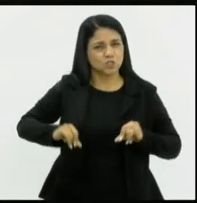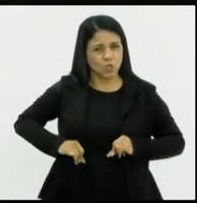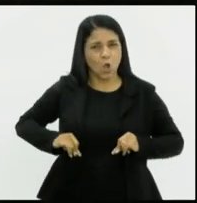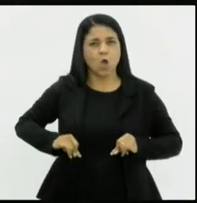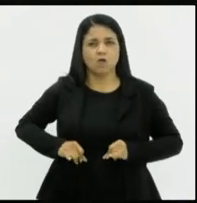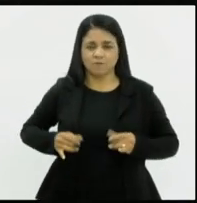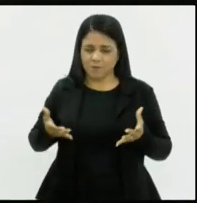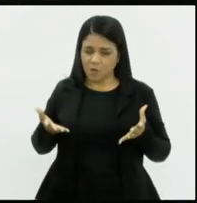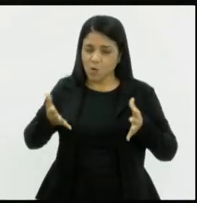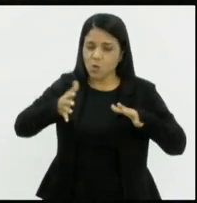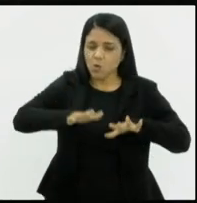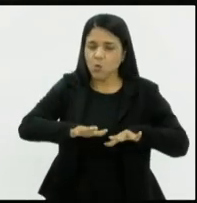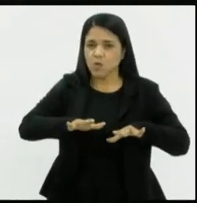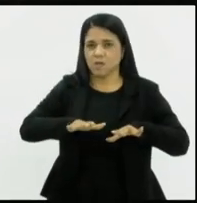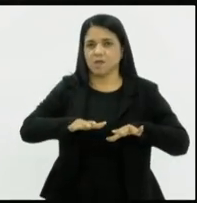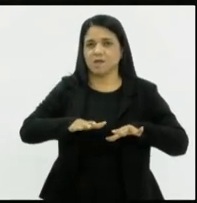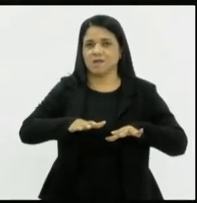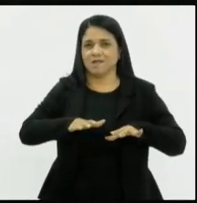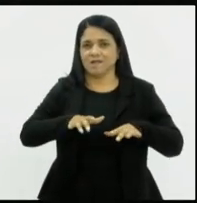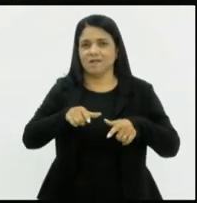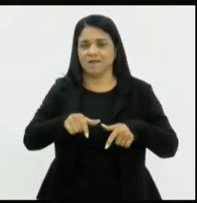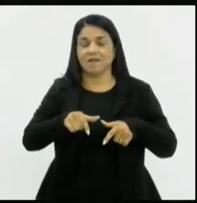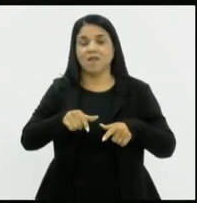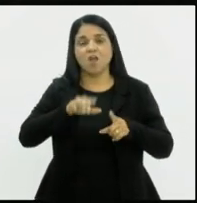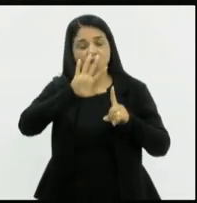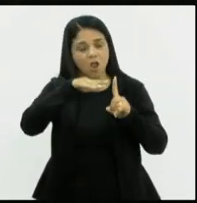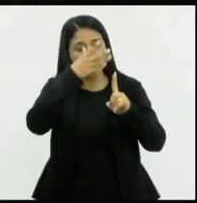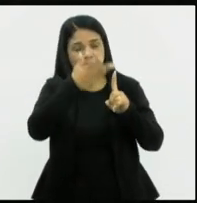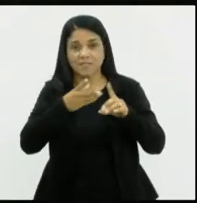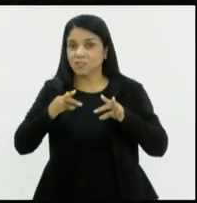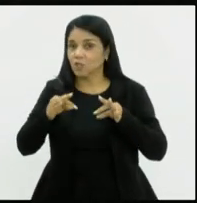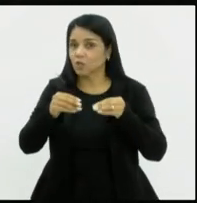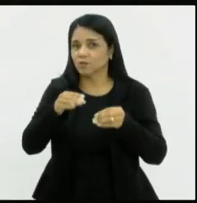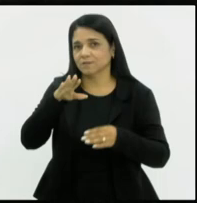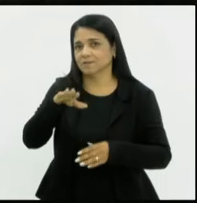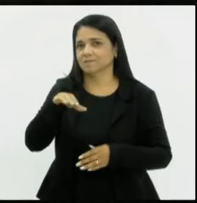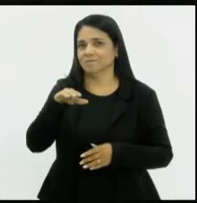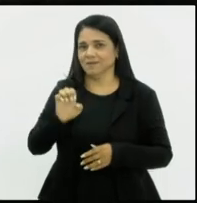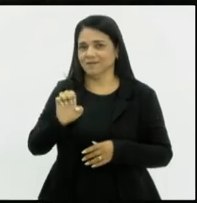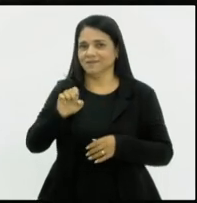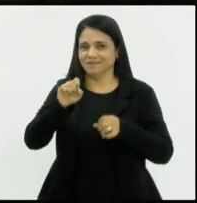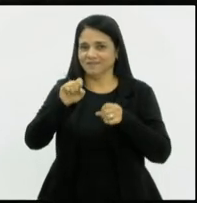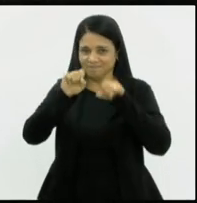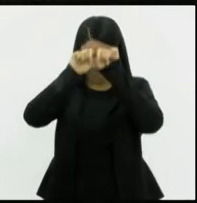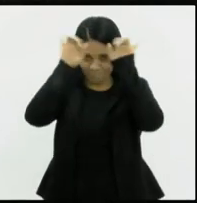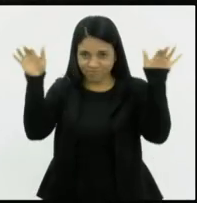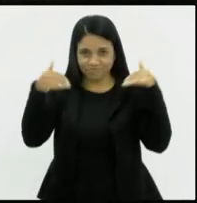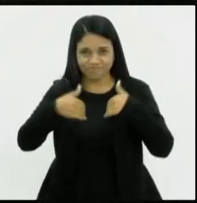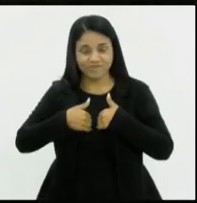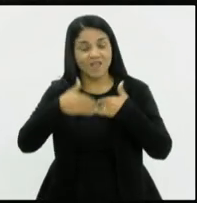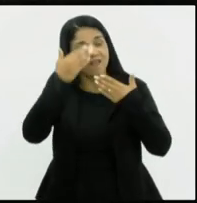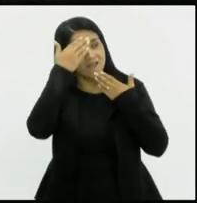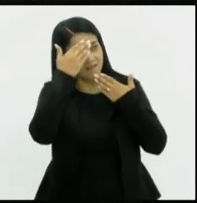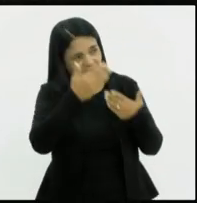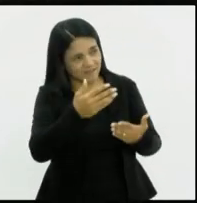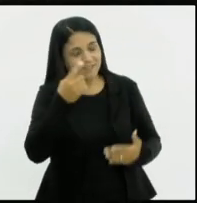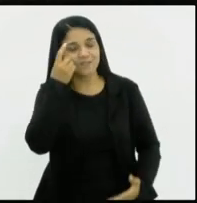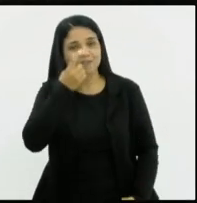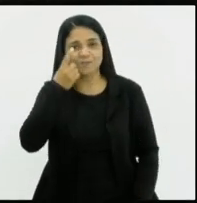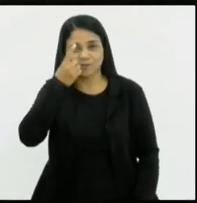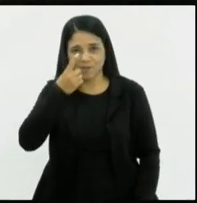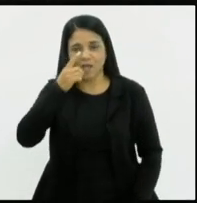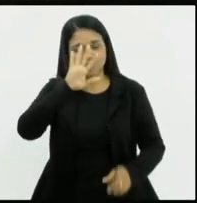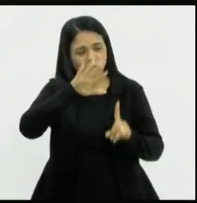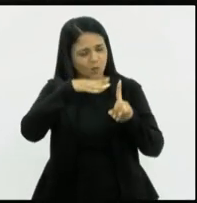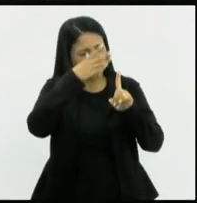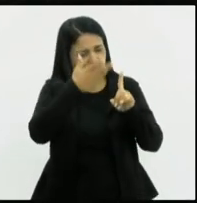eu dedico a essas mães essa homenagem. Agradeço mais uma vez ao deputado por essa homenagem, né, com